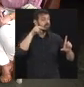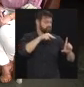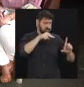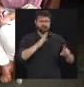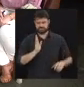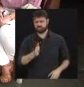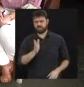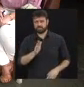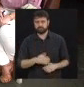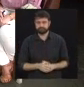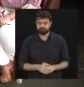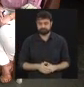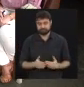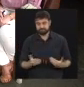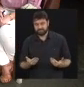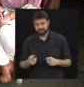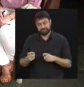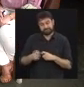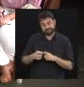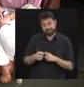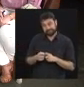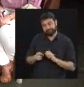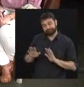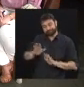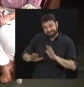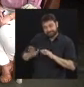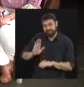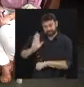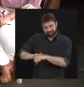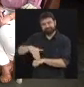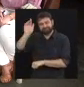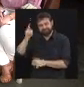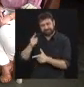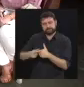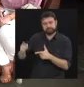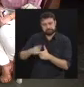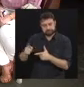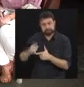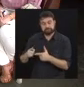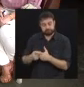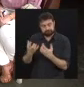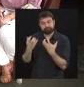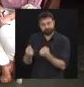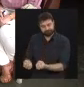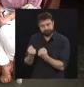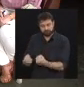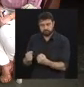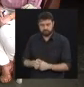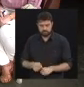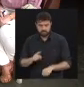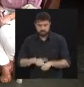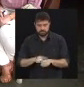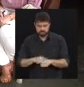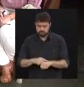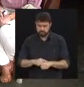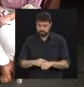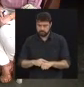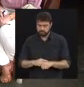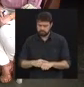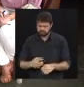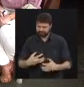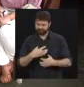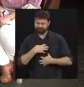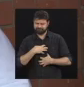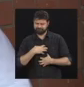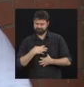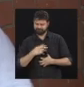né? E ele falou, não, é mais que isso. Então, esse instante é que